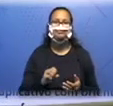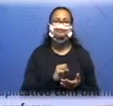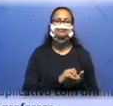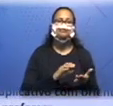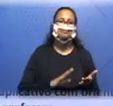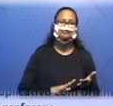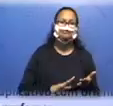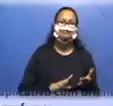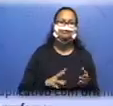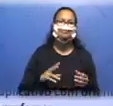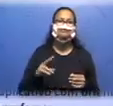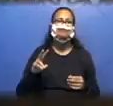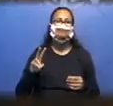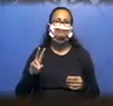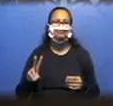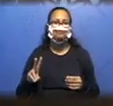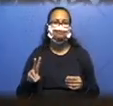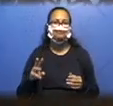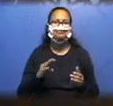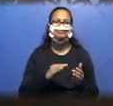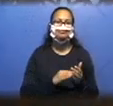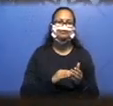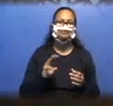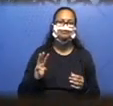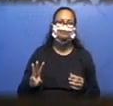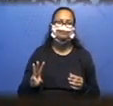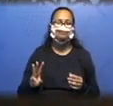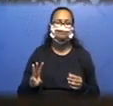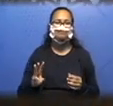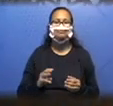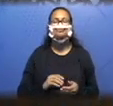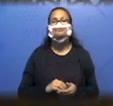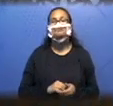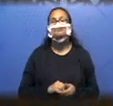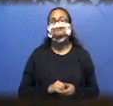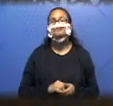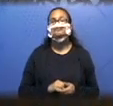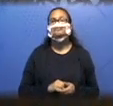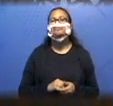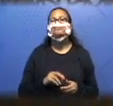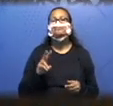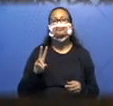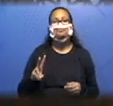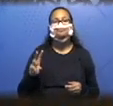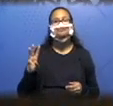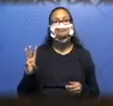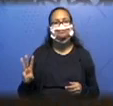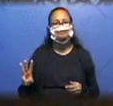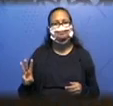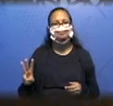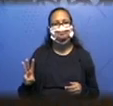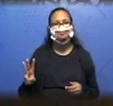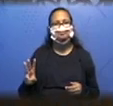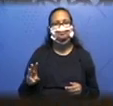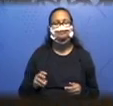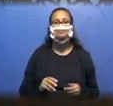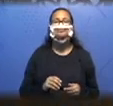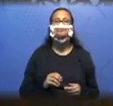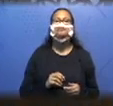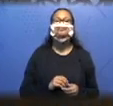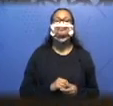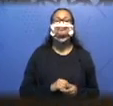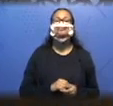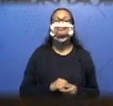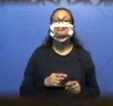e 3, porque o 1 nós já fizemos na aula anterior. Ficaram o 2 e o 3 que nós vamos fazer agora com